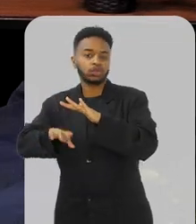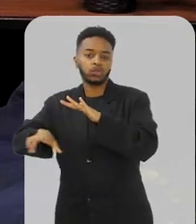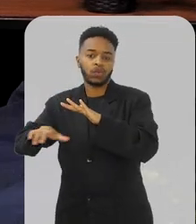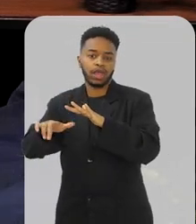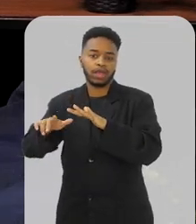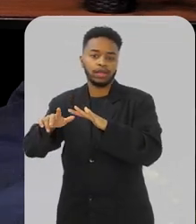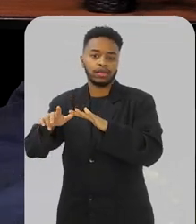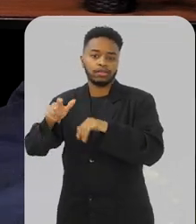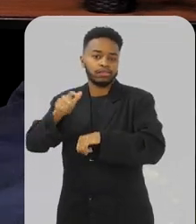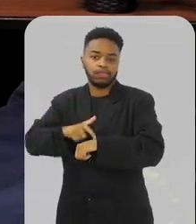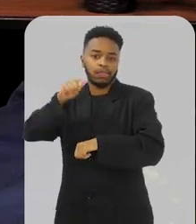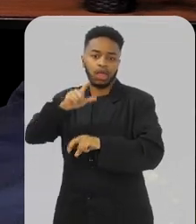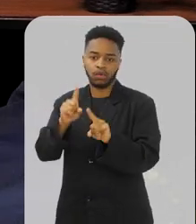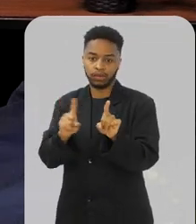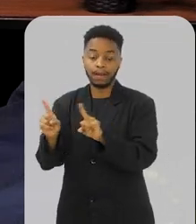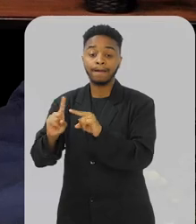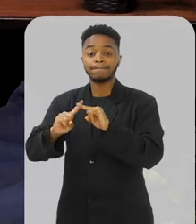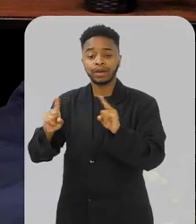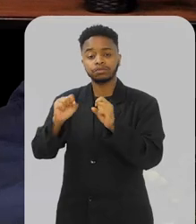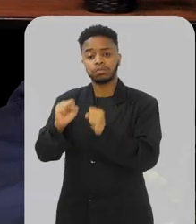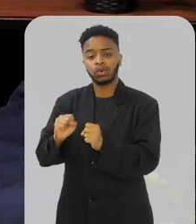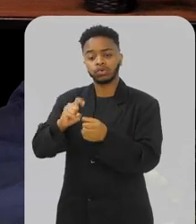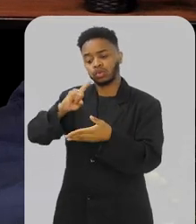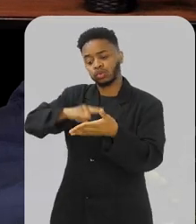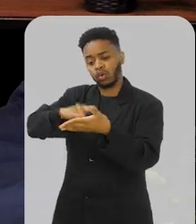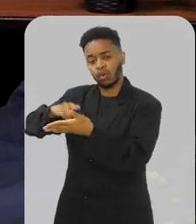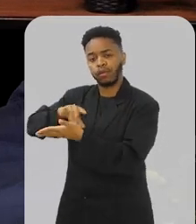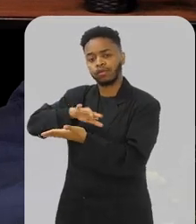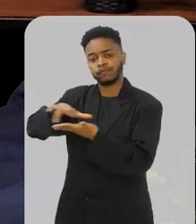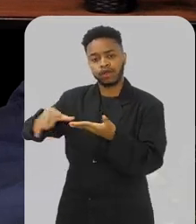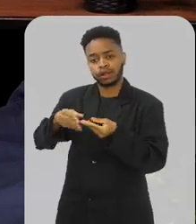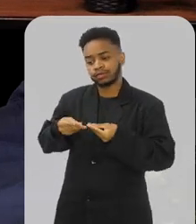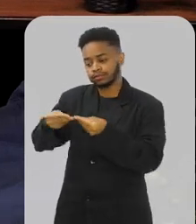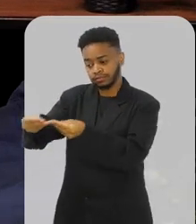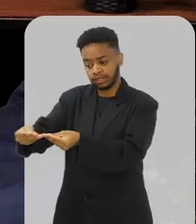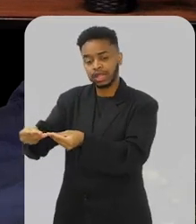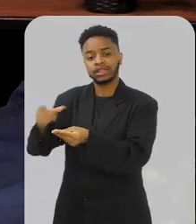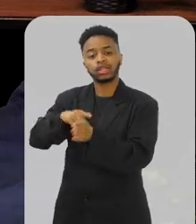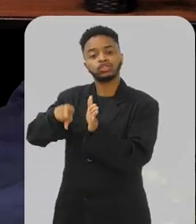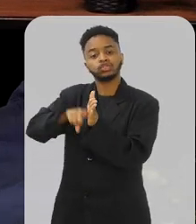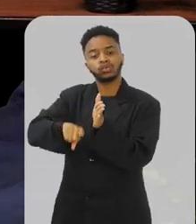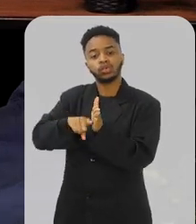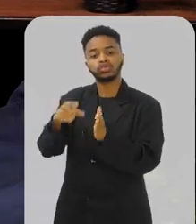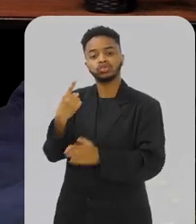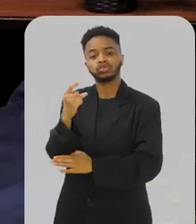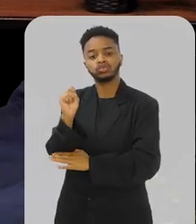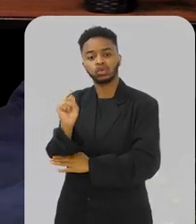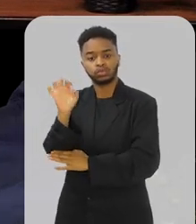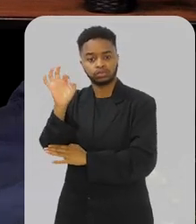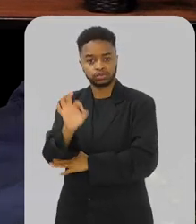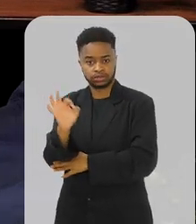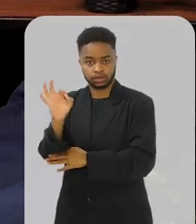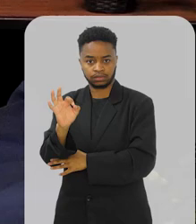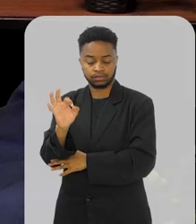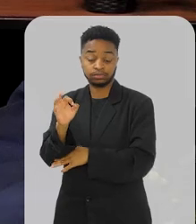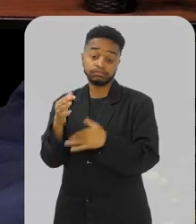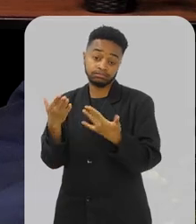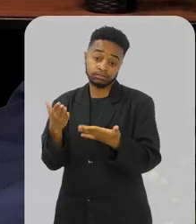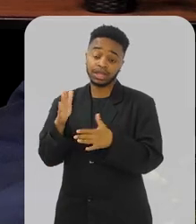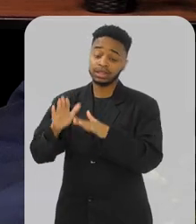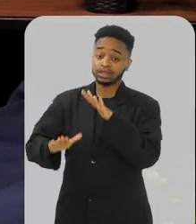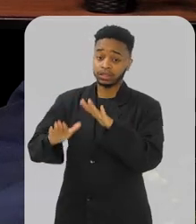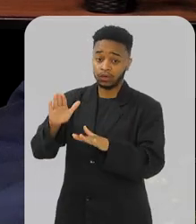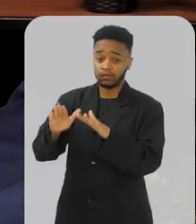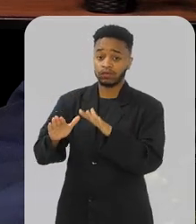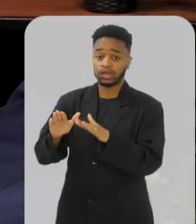você concorre com toda a documentação e você vai ter lá menos 18% na sua conta.